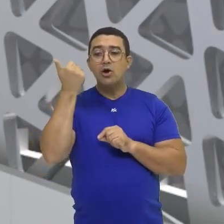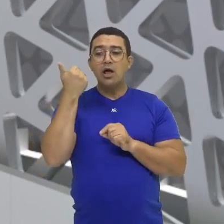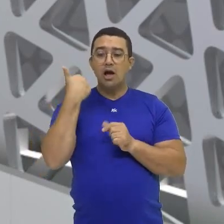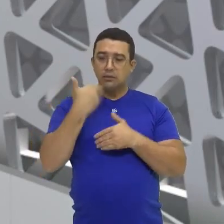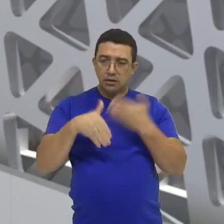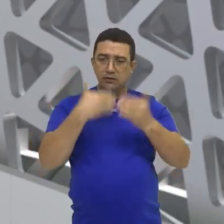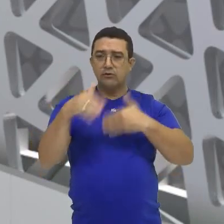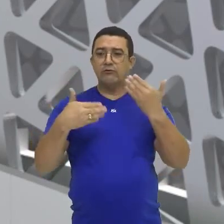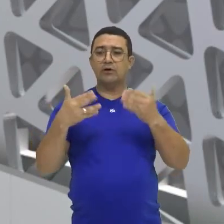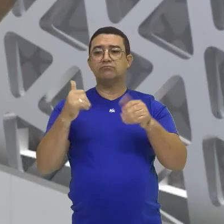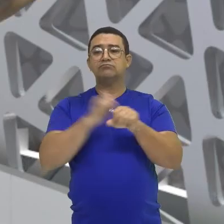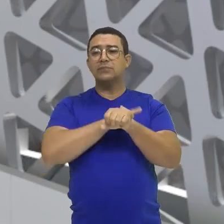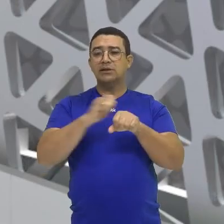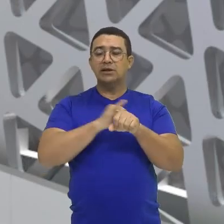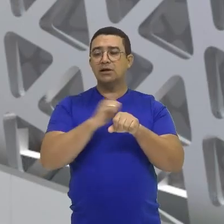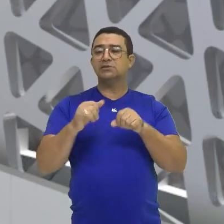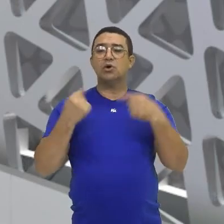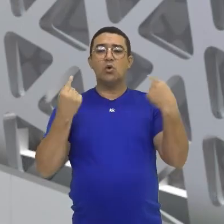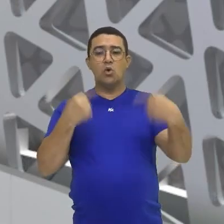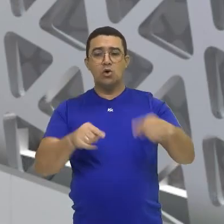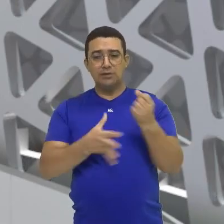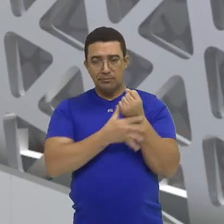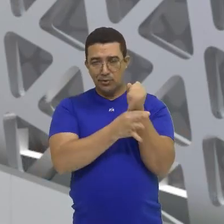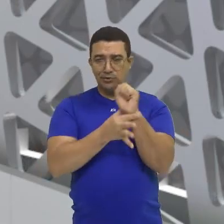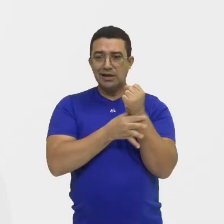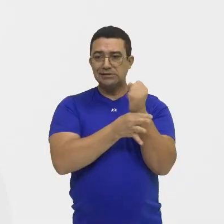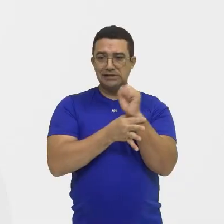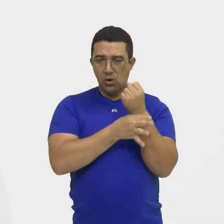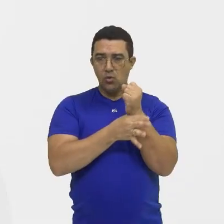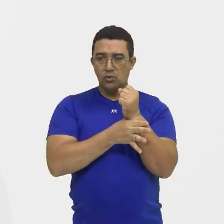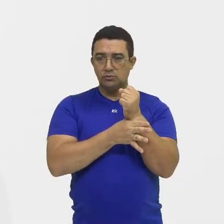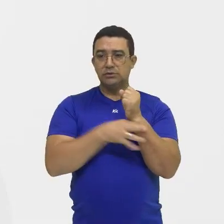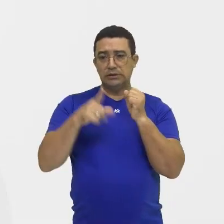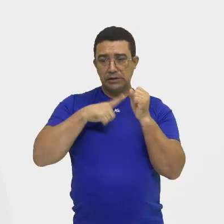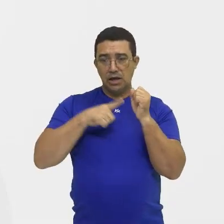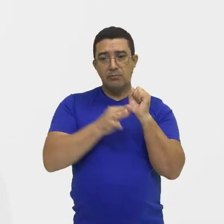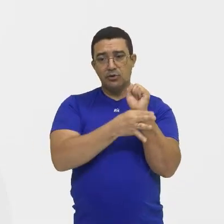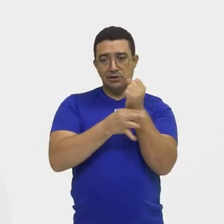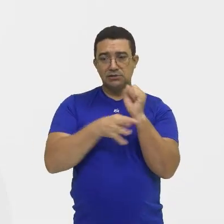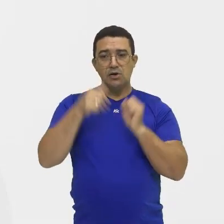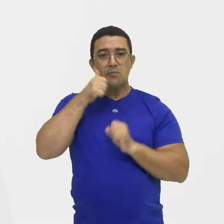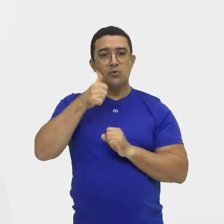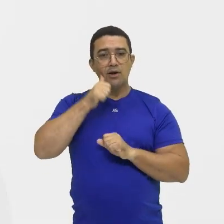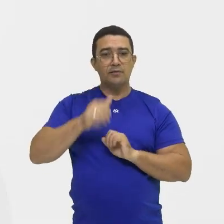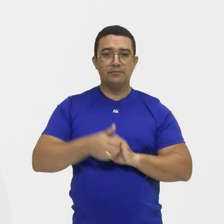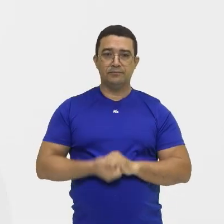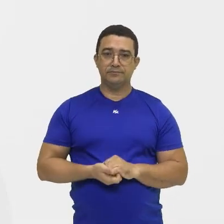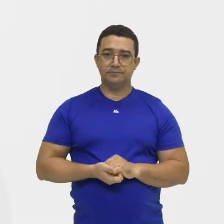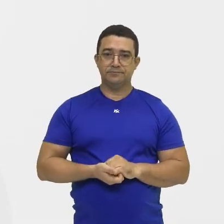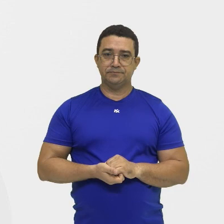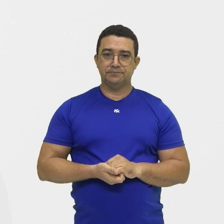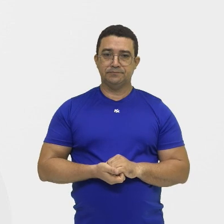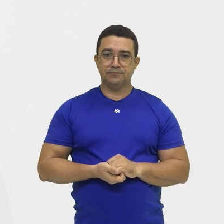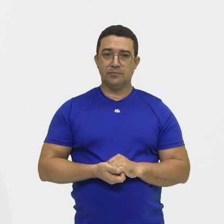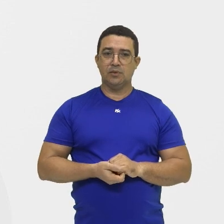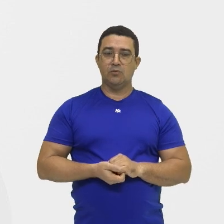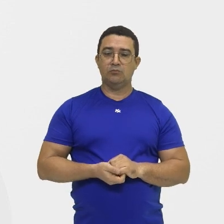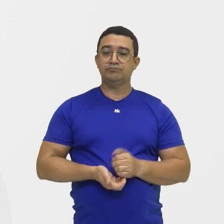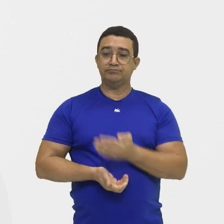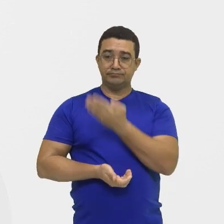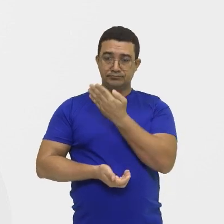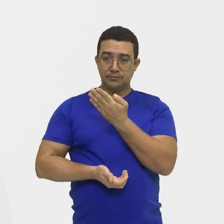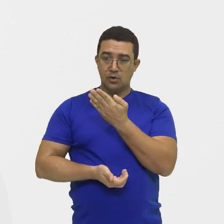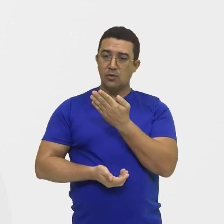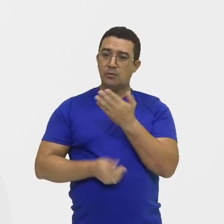de aprimorar essa rede de proteção à mulher. Vamos conhecer? Olha aí, essas alterações aí são recentes, gente.